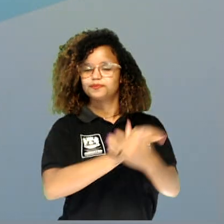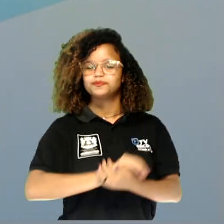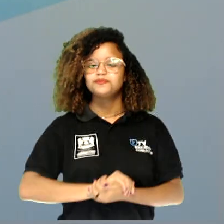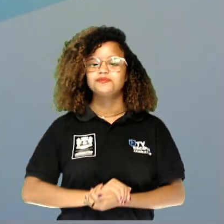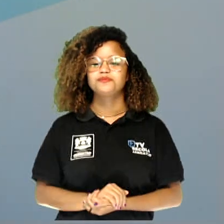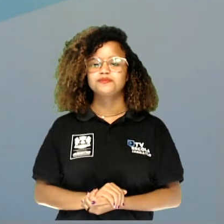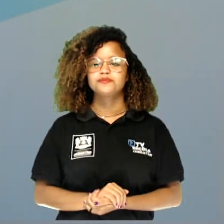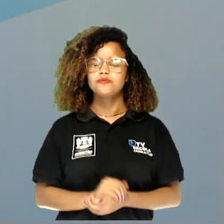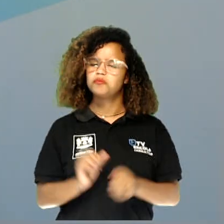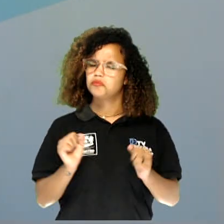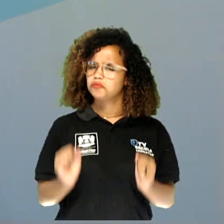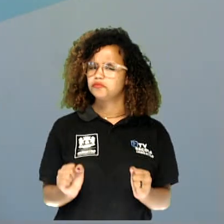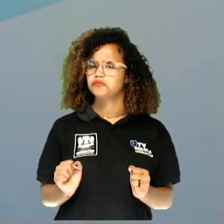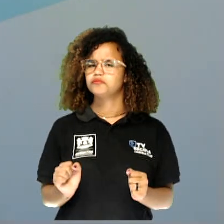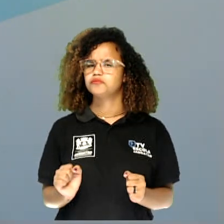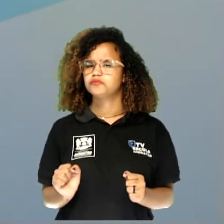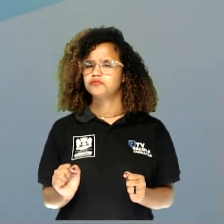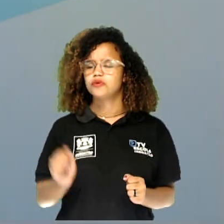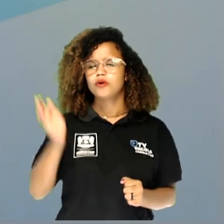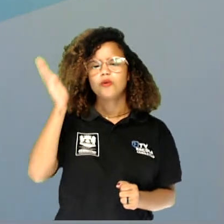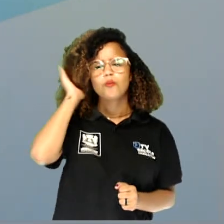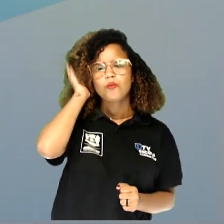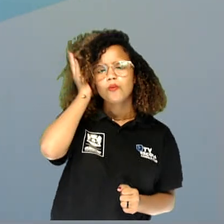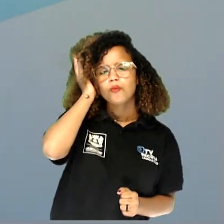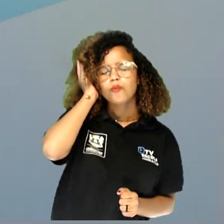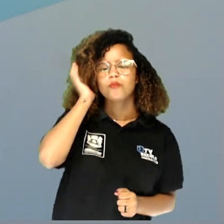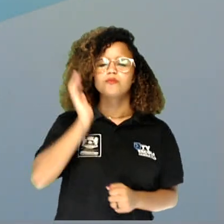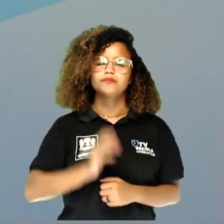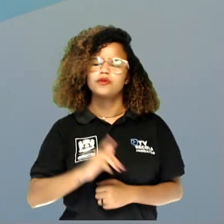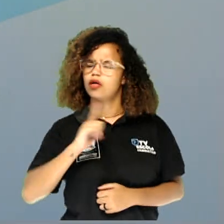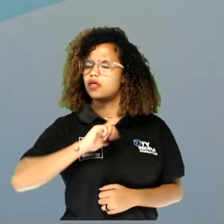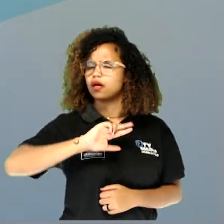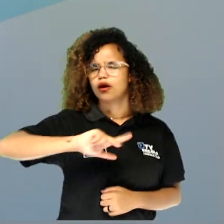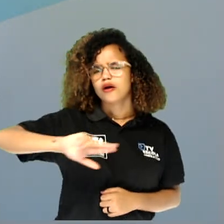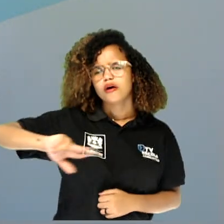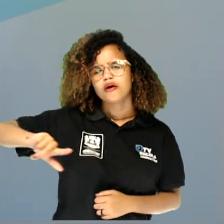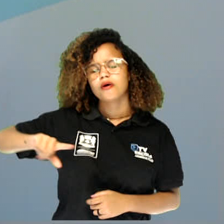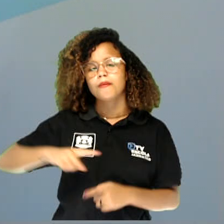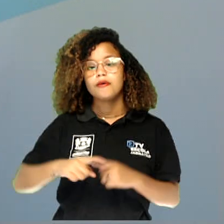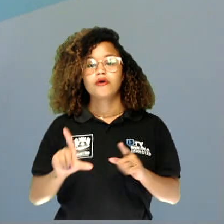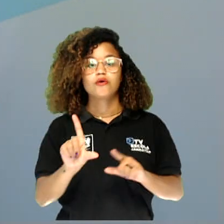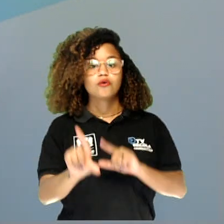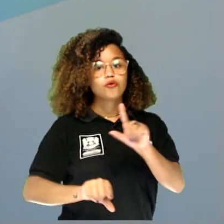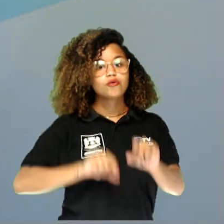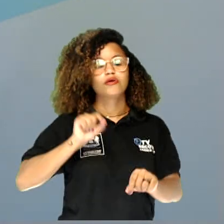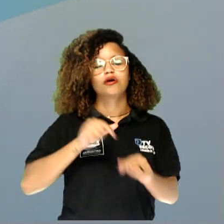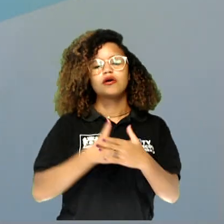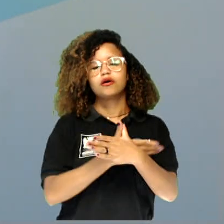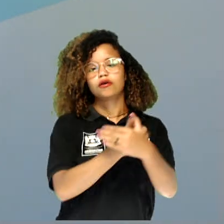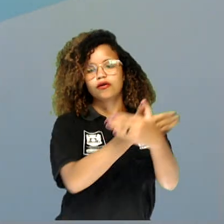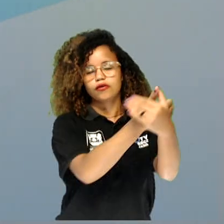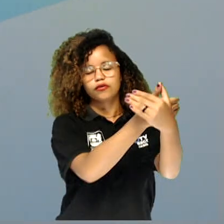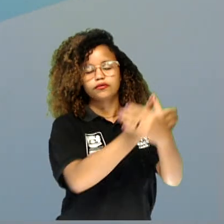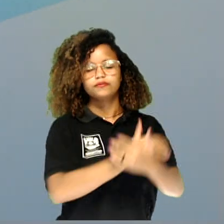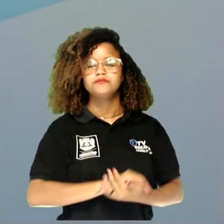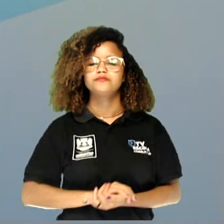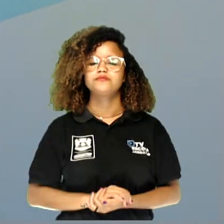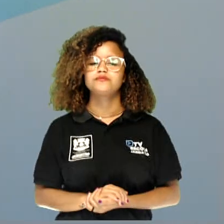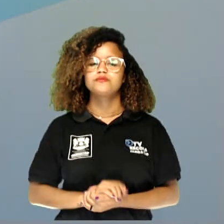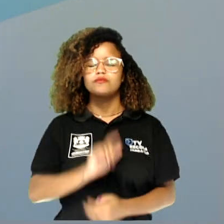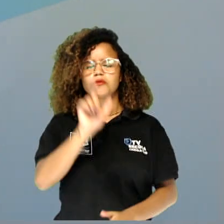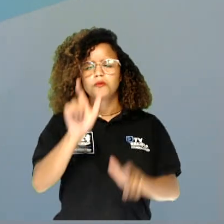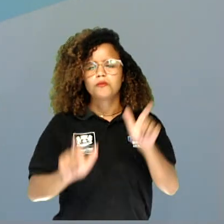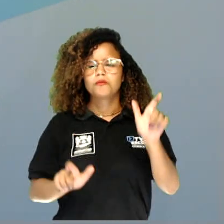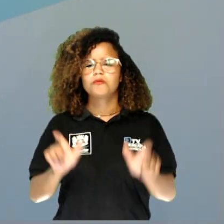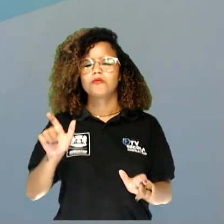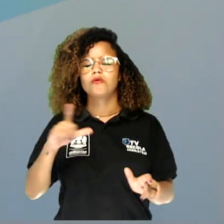Borboleta. Poderia ser burro, né? Tem vários, mas nós escolhemos borboleta.